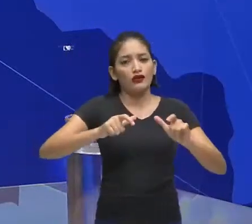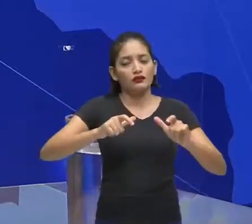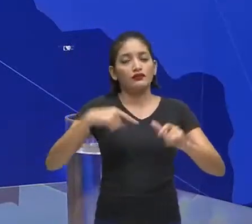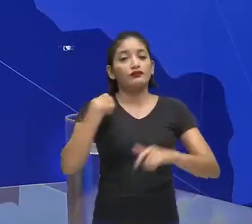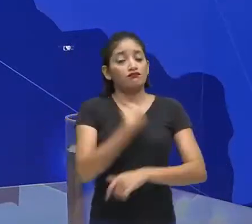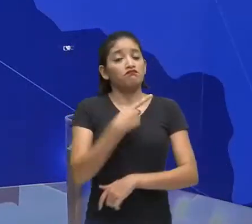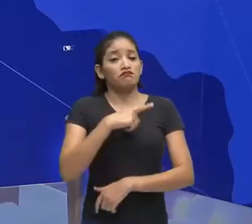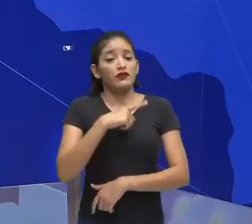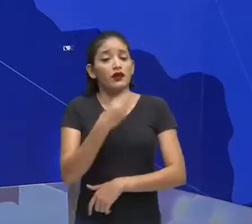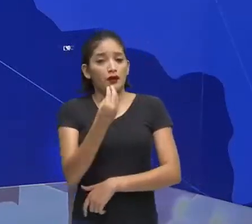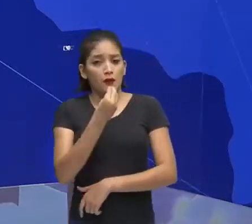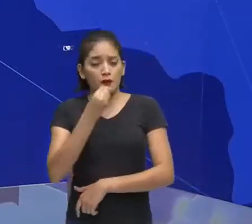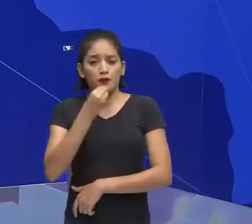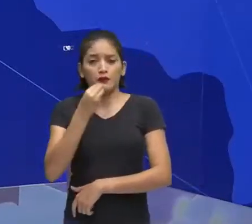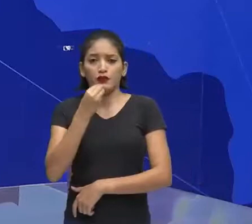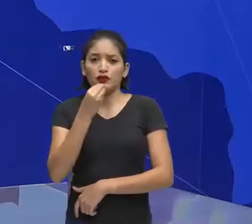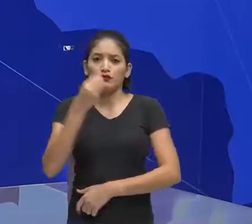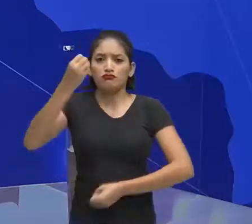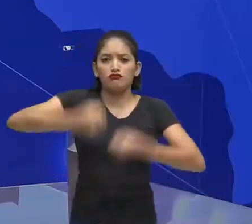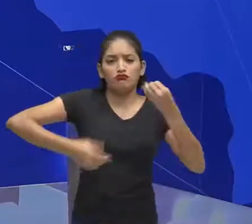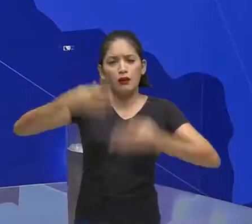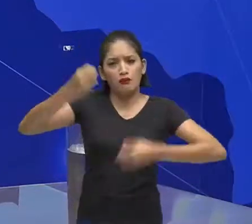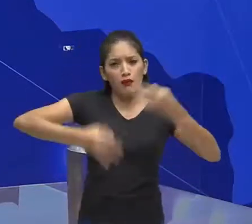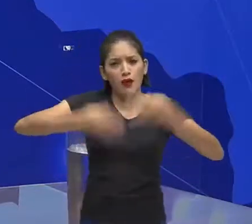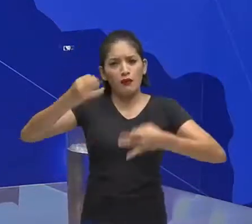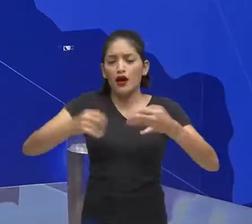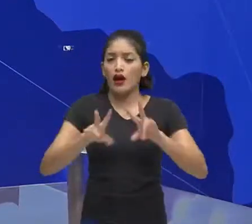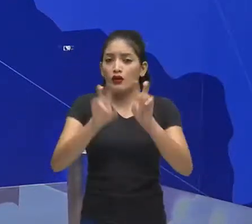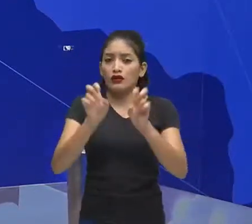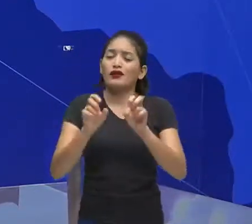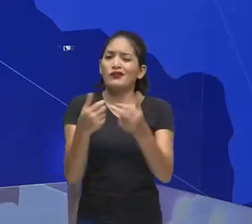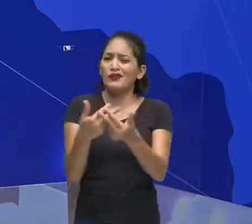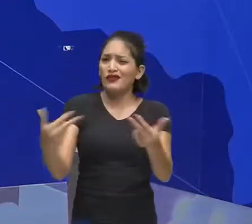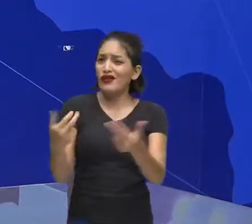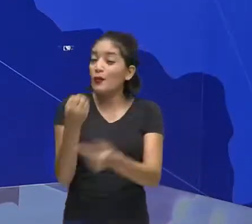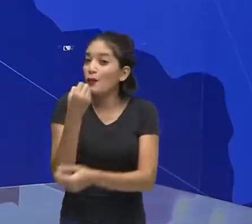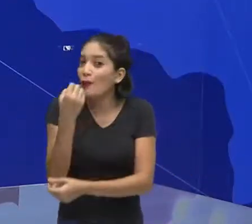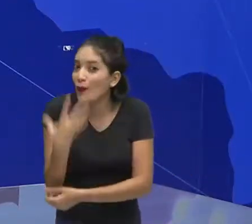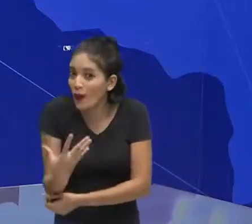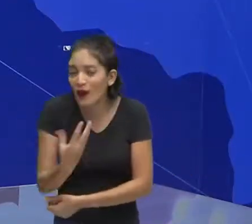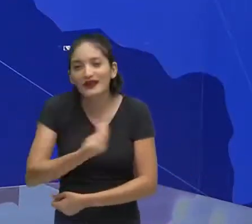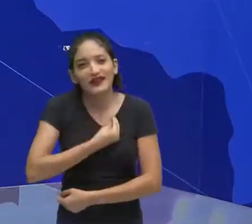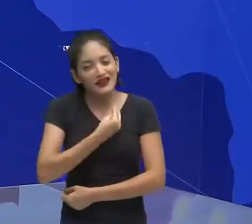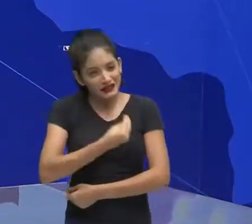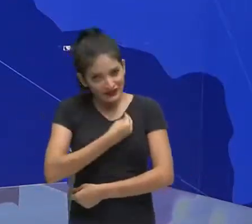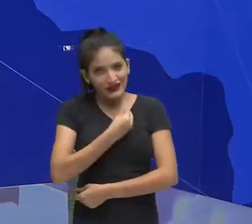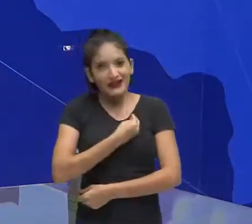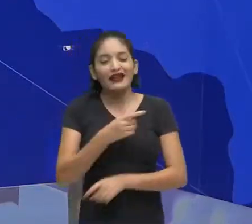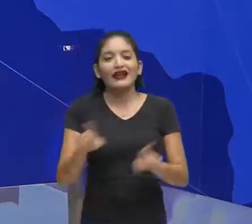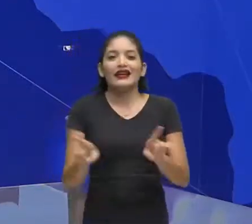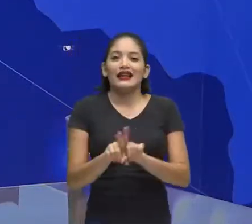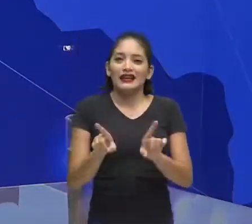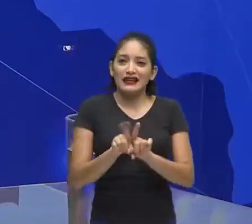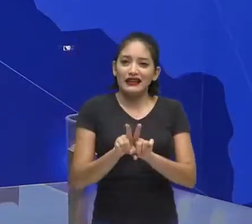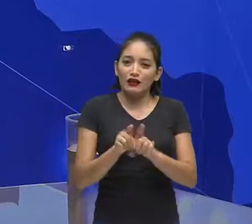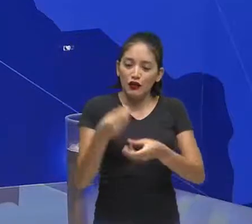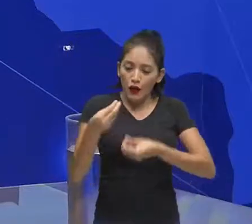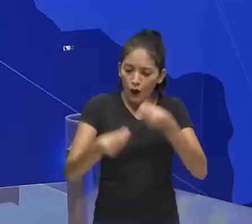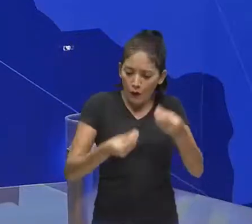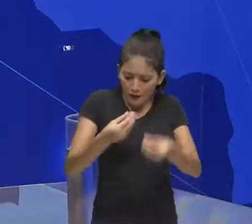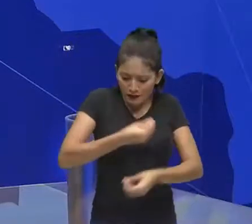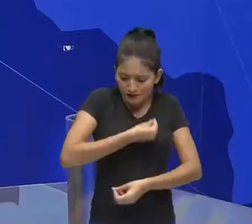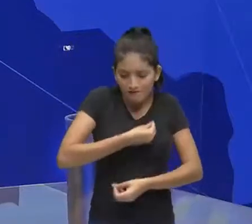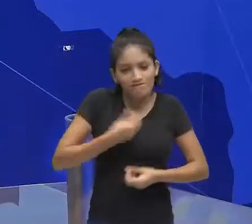pudéssemos também ter a oportunidade de falar não somente das coisas boas da vida, não somente sobre o aspecto da vida, que